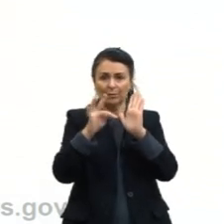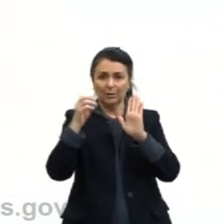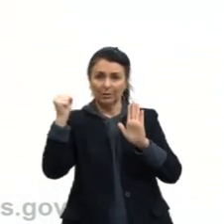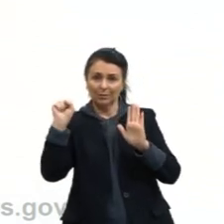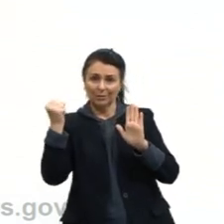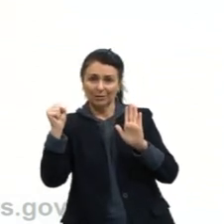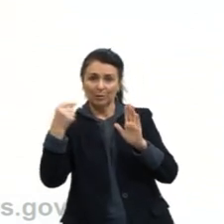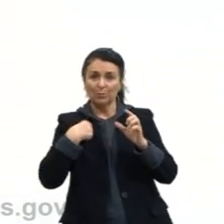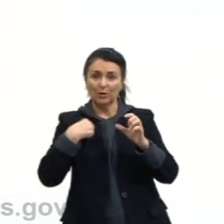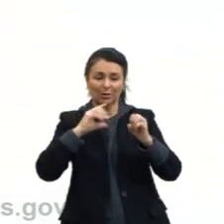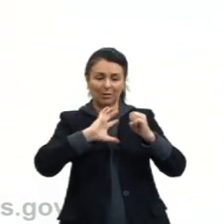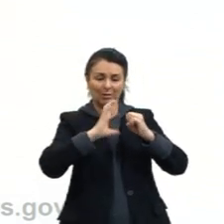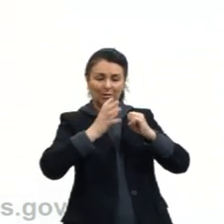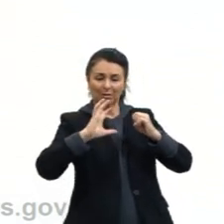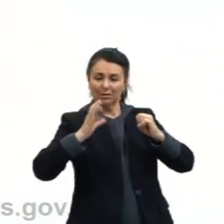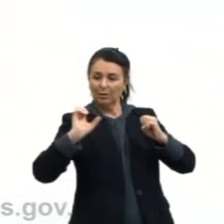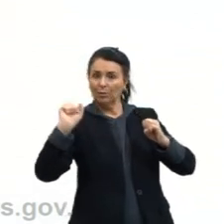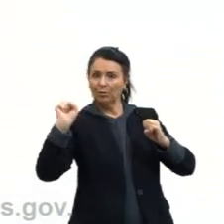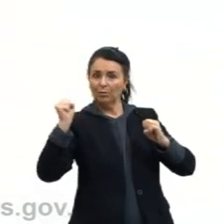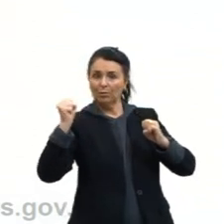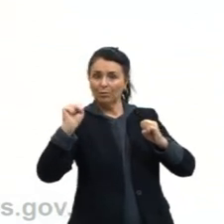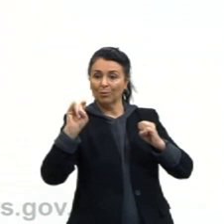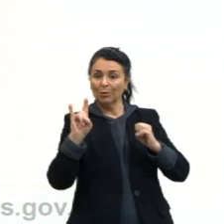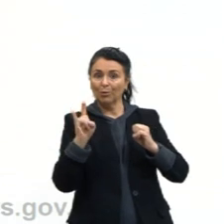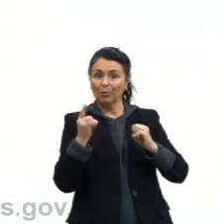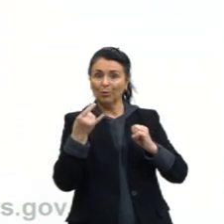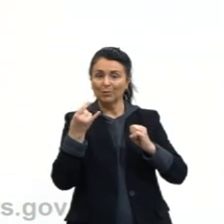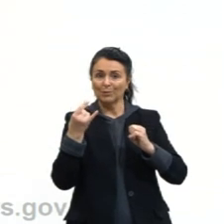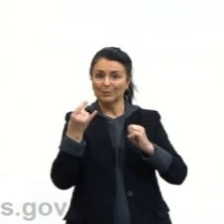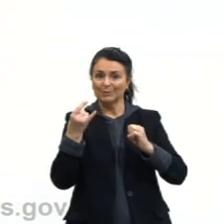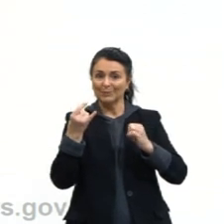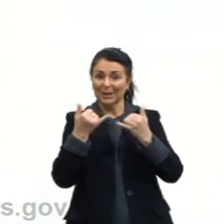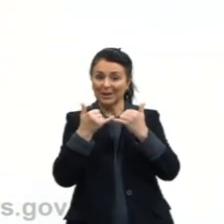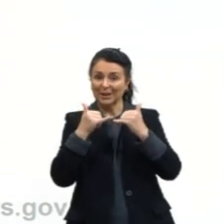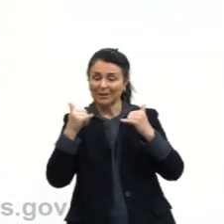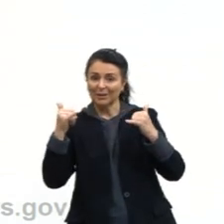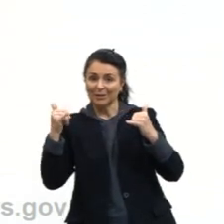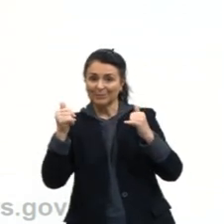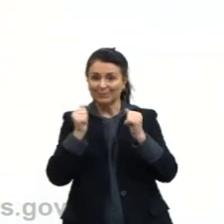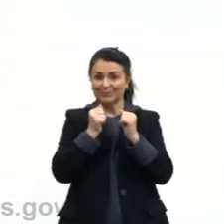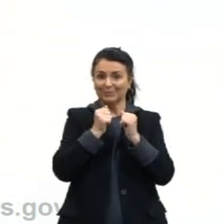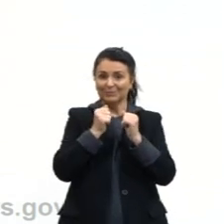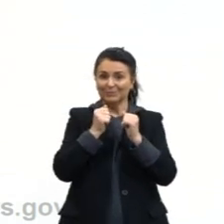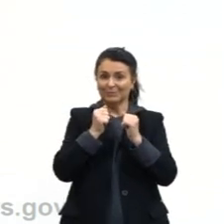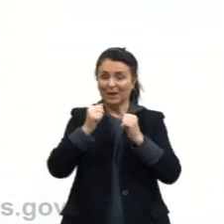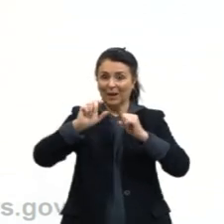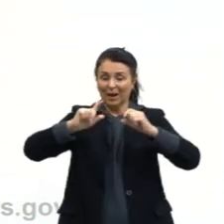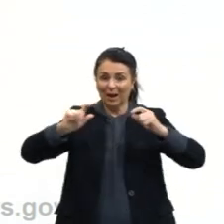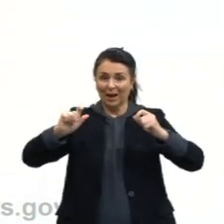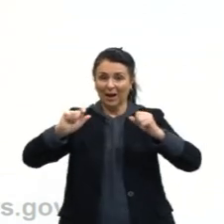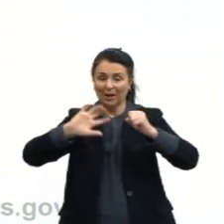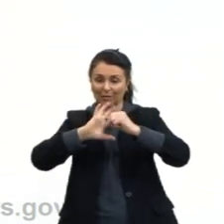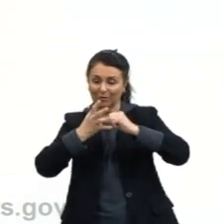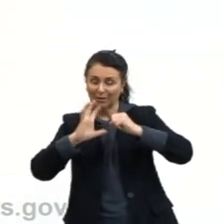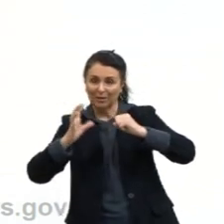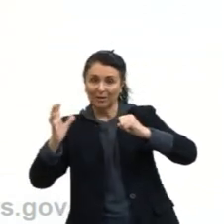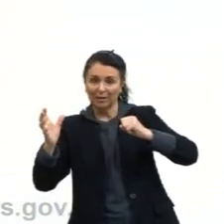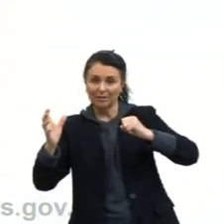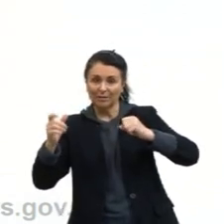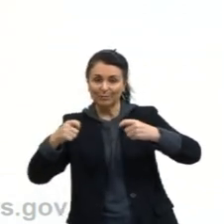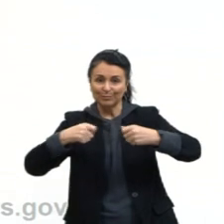camada de valência na última camada de energia na camada de valência Então quais são as exceções à regra